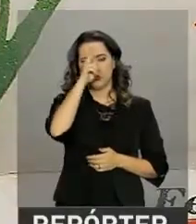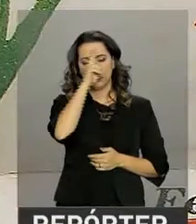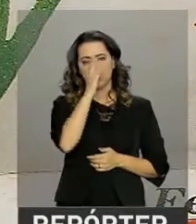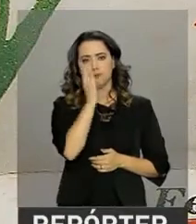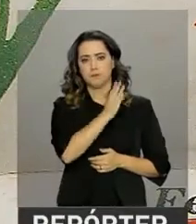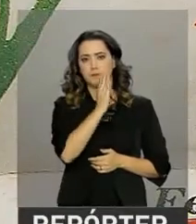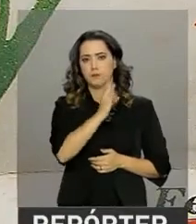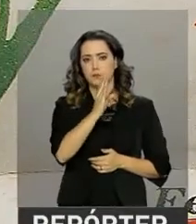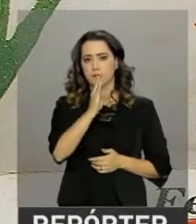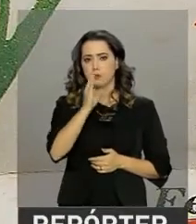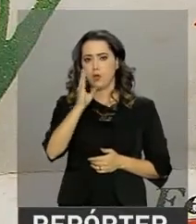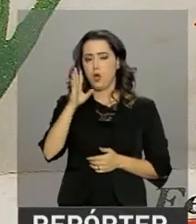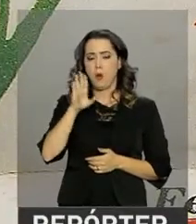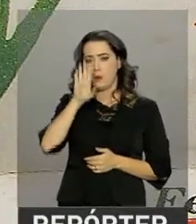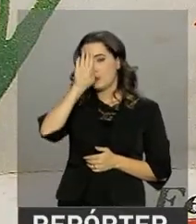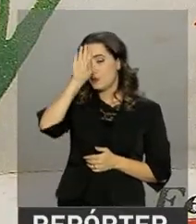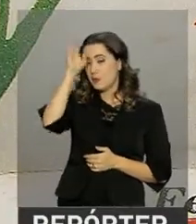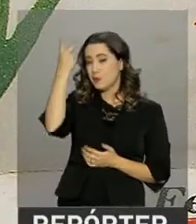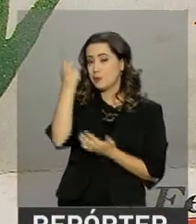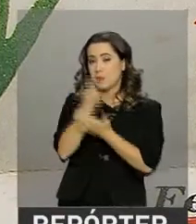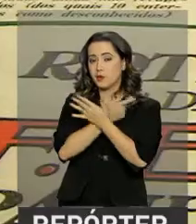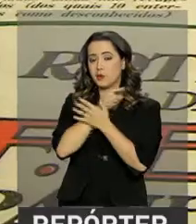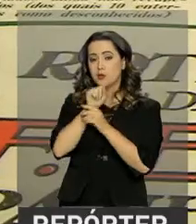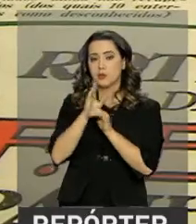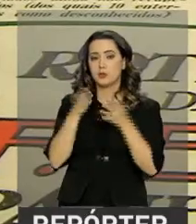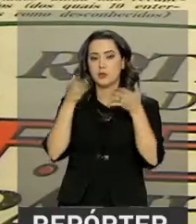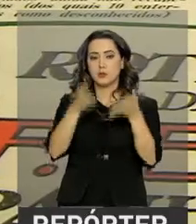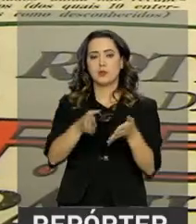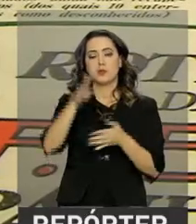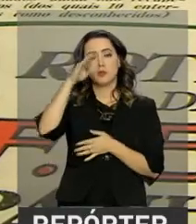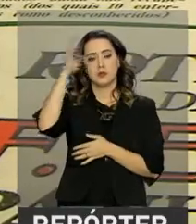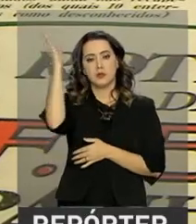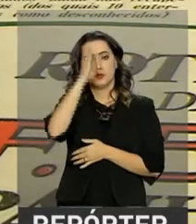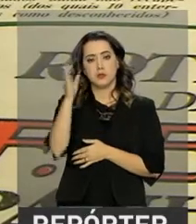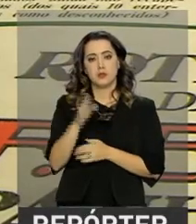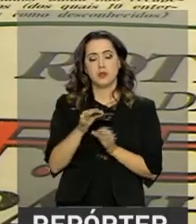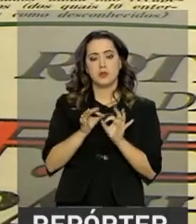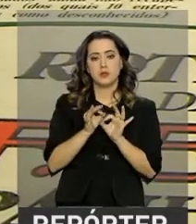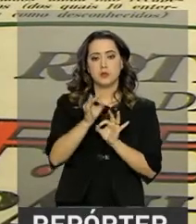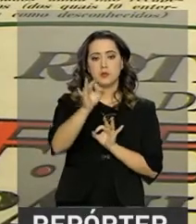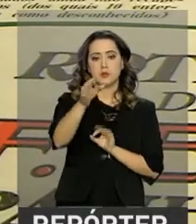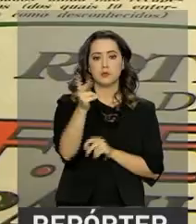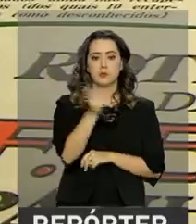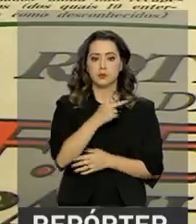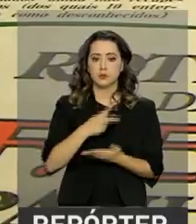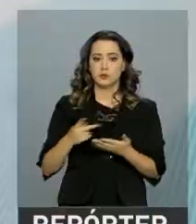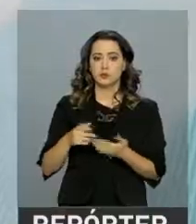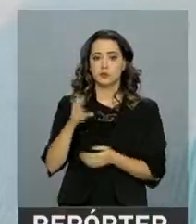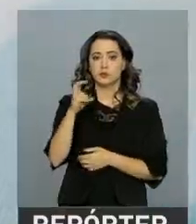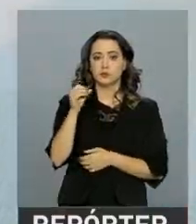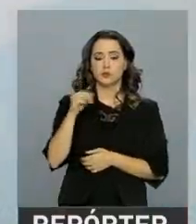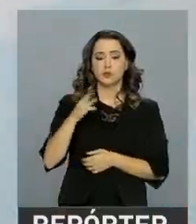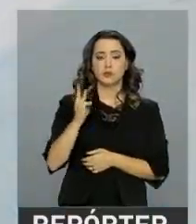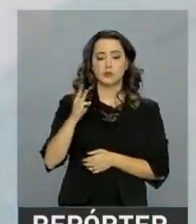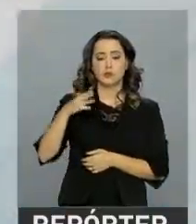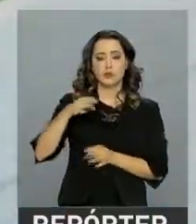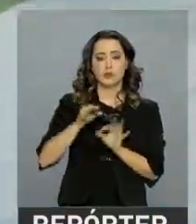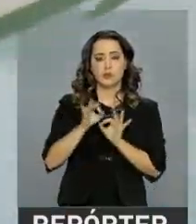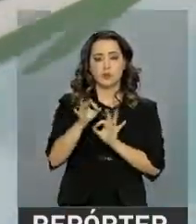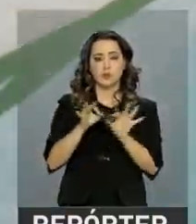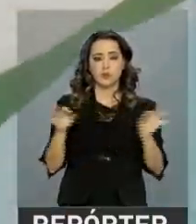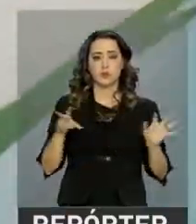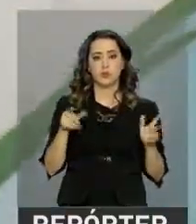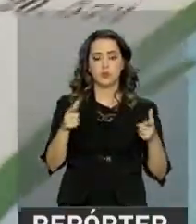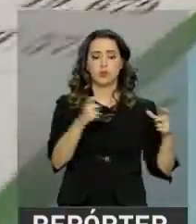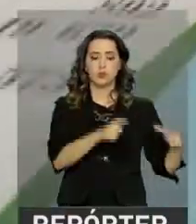os principais fatos e a participação do Brasil, além de um mapa de quase 50 metros quadrados, com todo o roteiro da